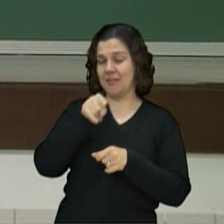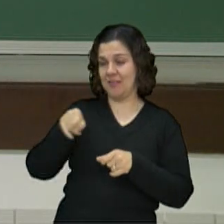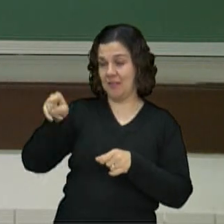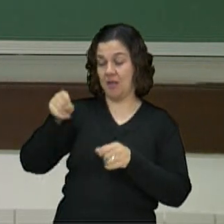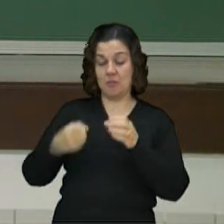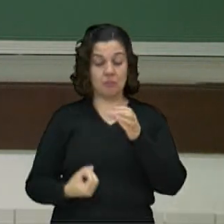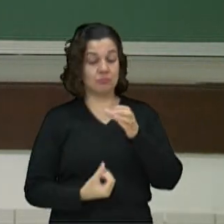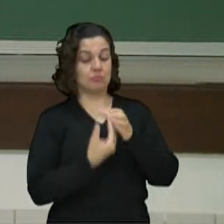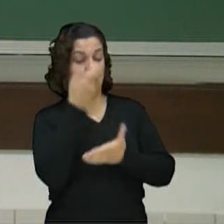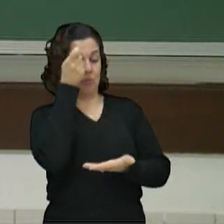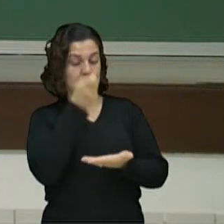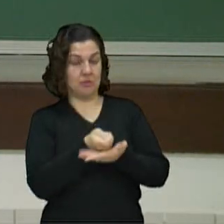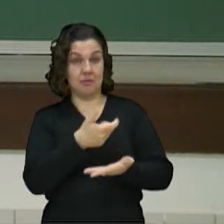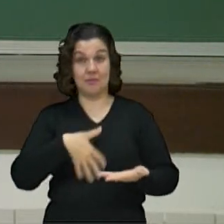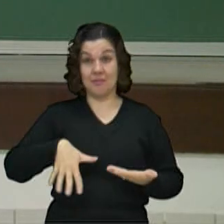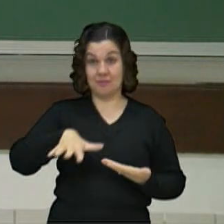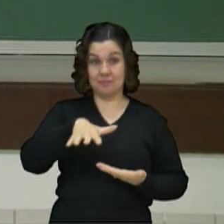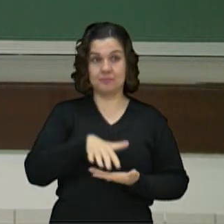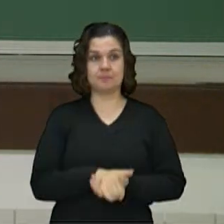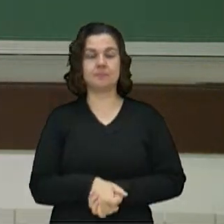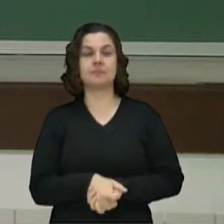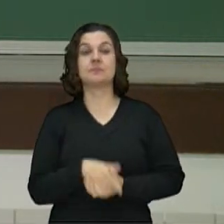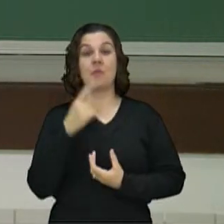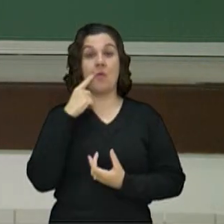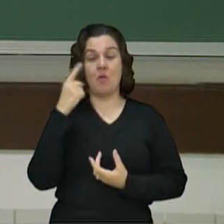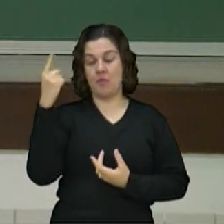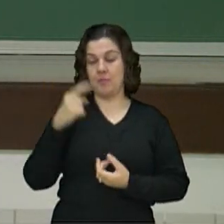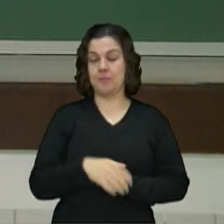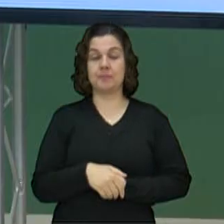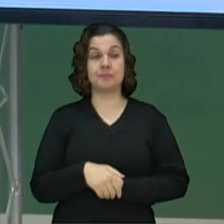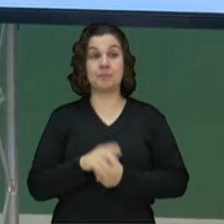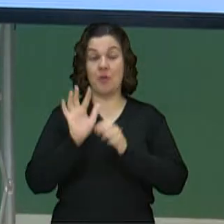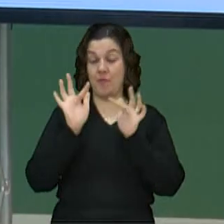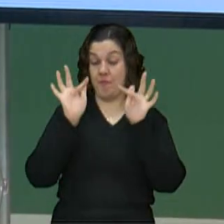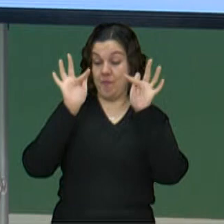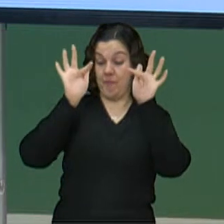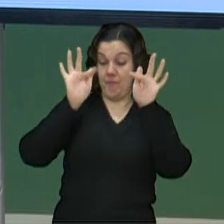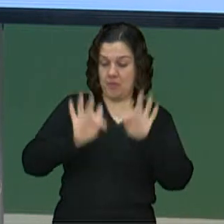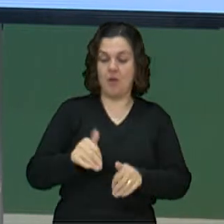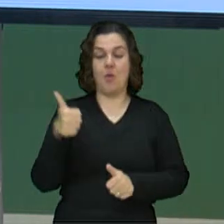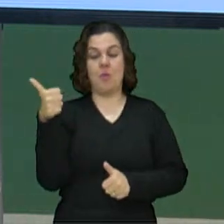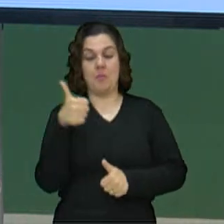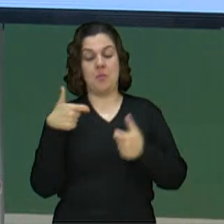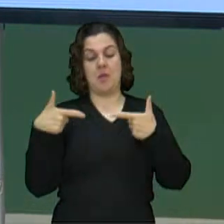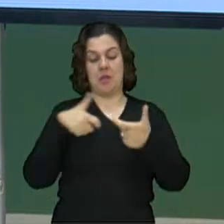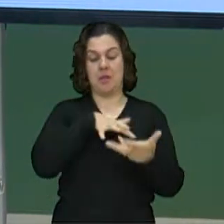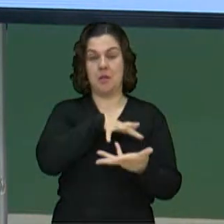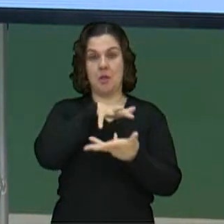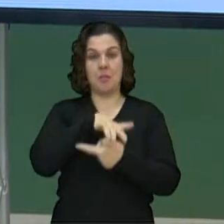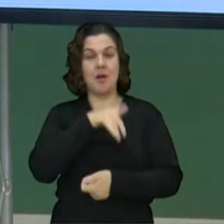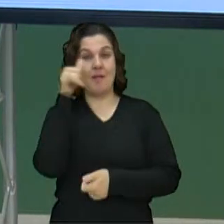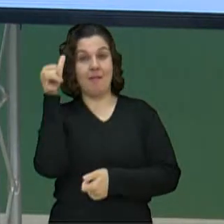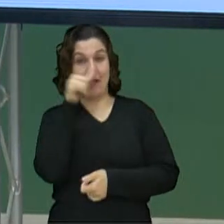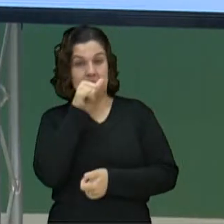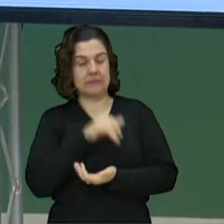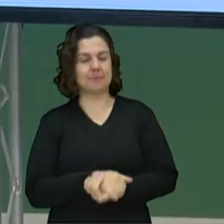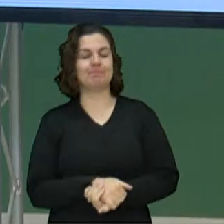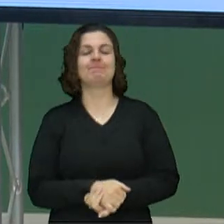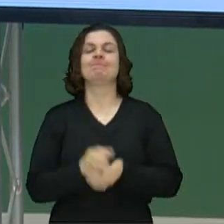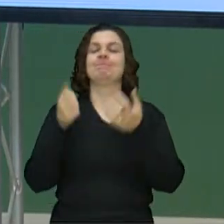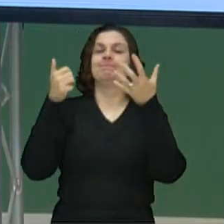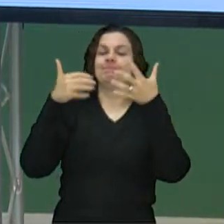o surgimento de um movimento totalitário? Vamos lá. Depois da Primeira Guerra Mundial, a Itália estava em